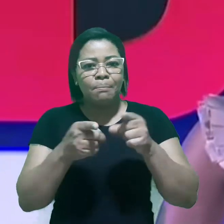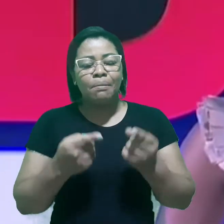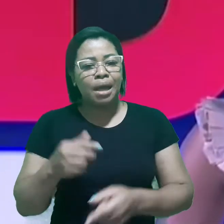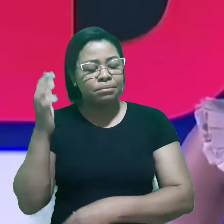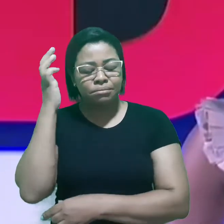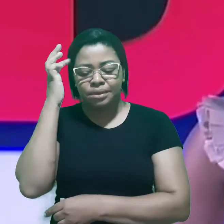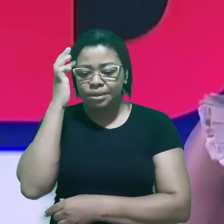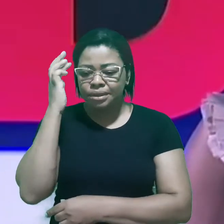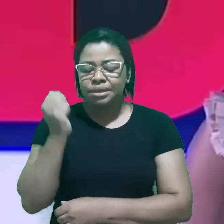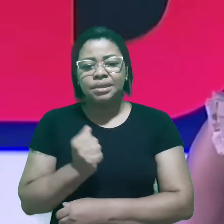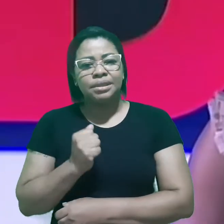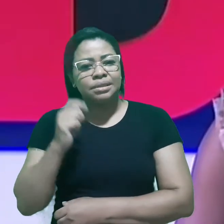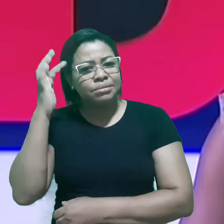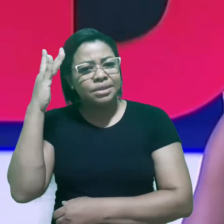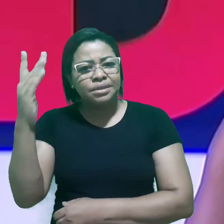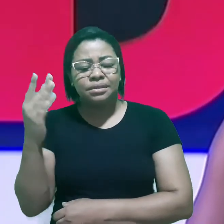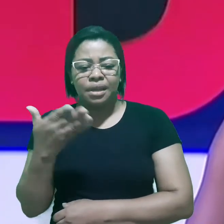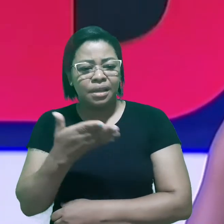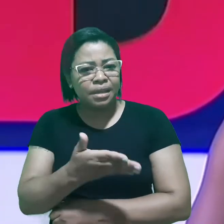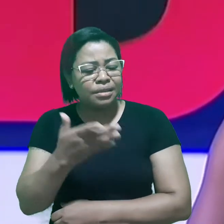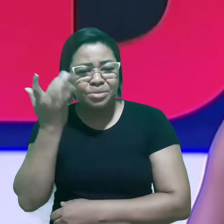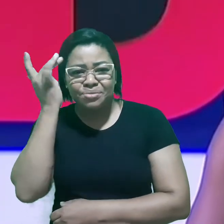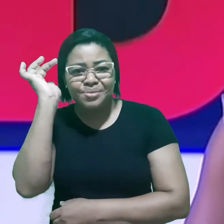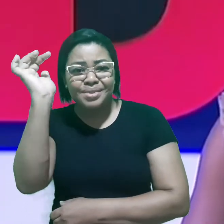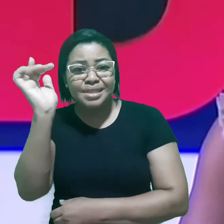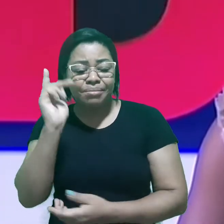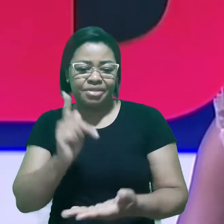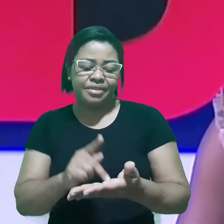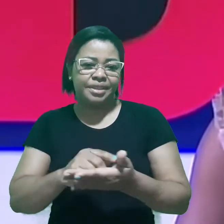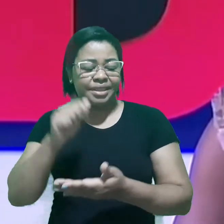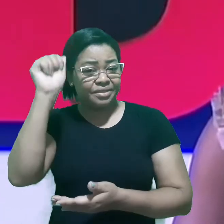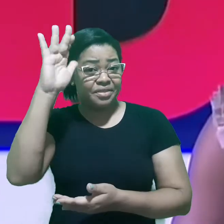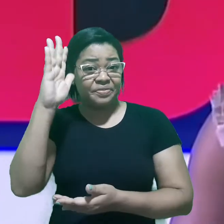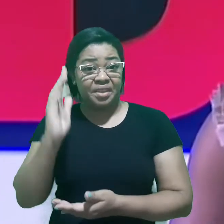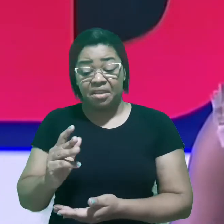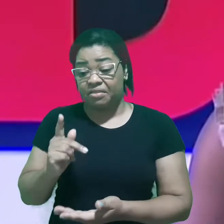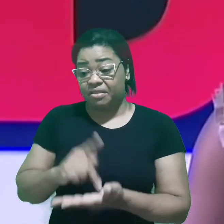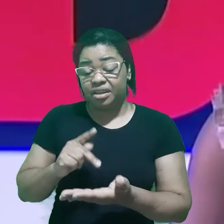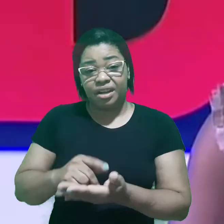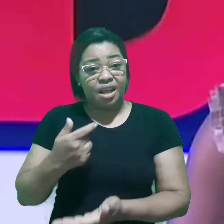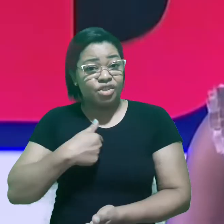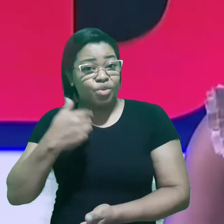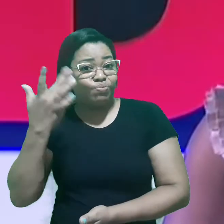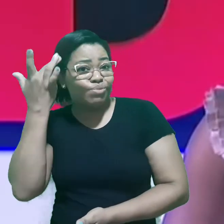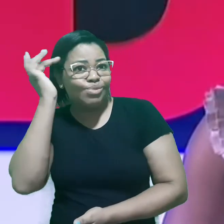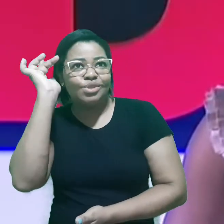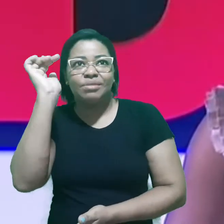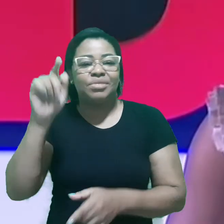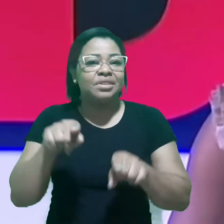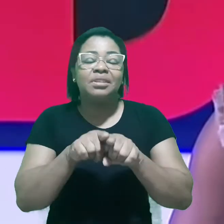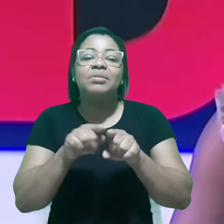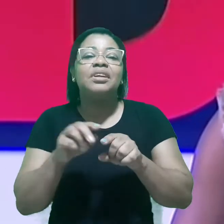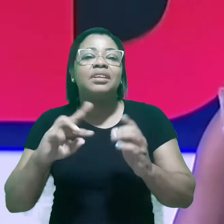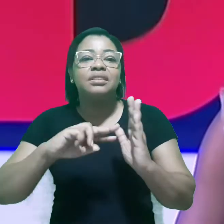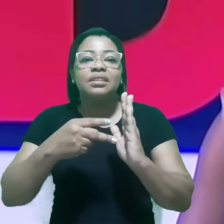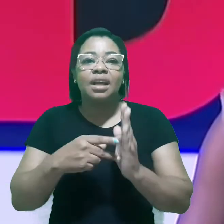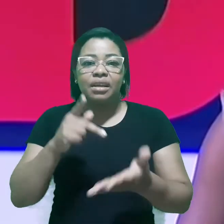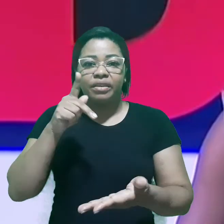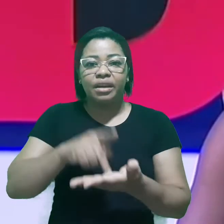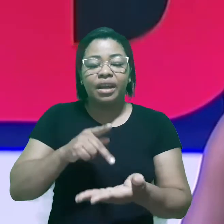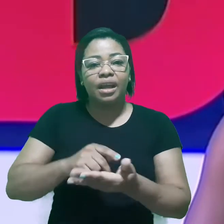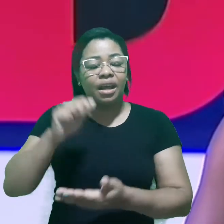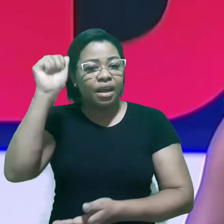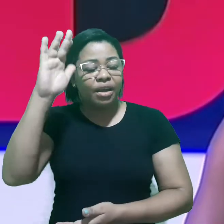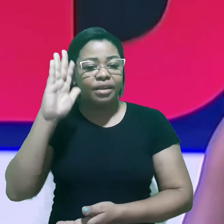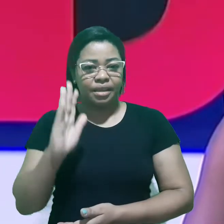africana. Na verdade, eu não sabia o que era autenticidade africana. O professor me disse que minhas personagens